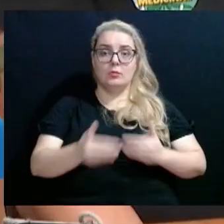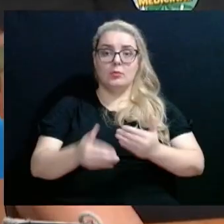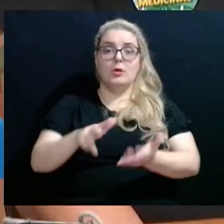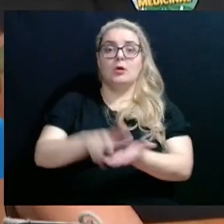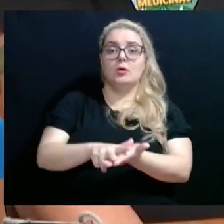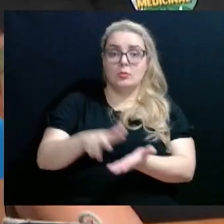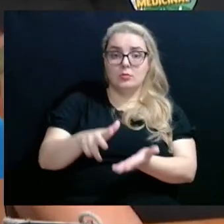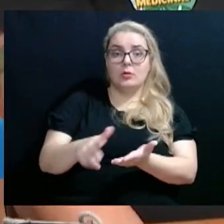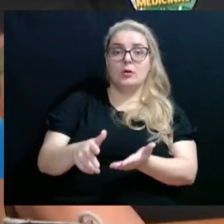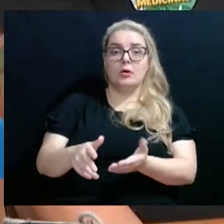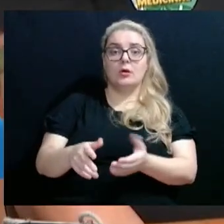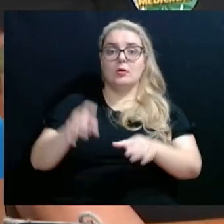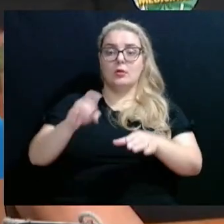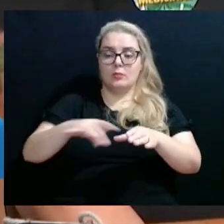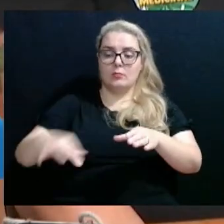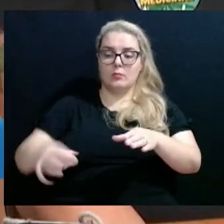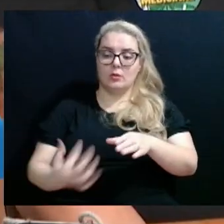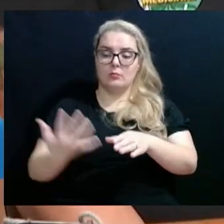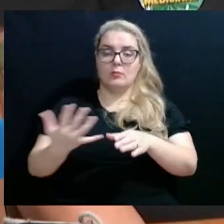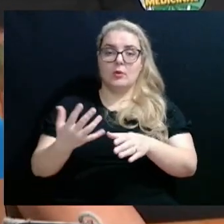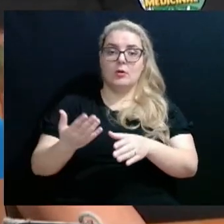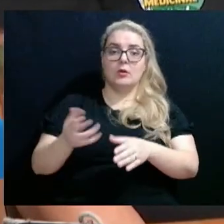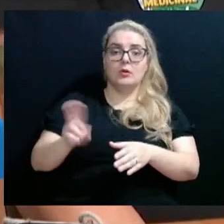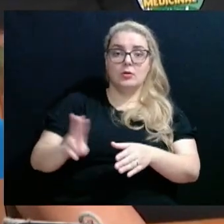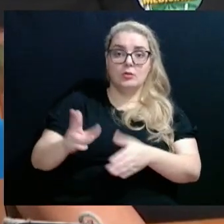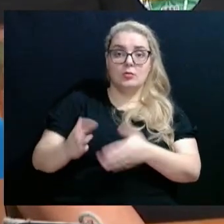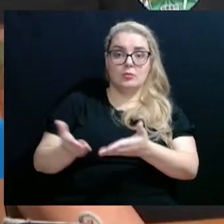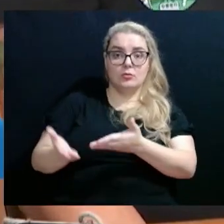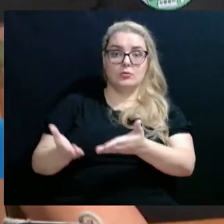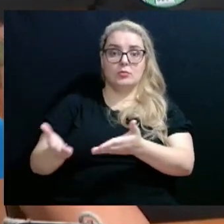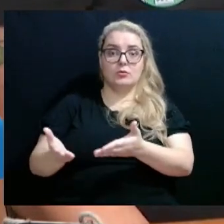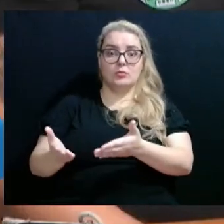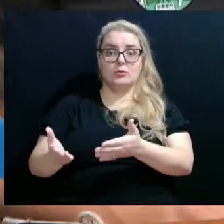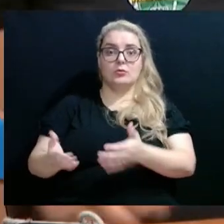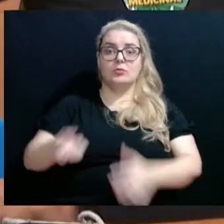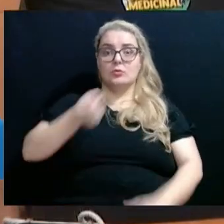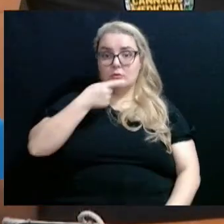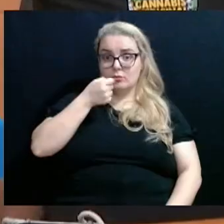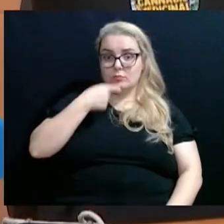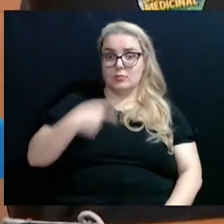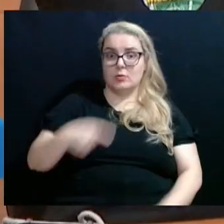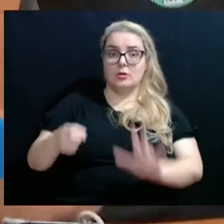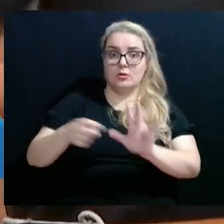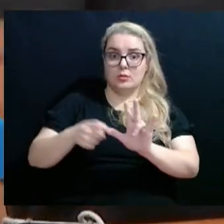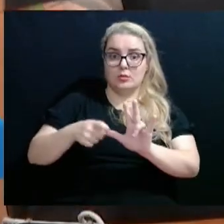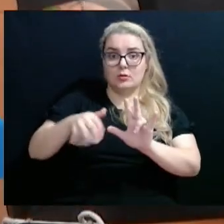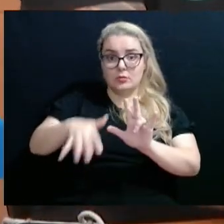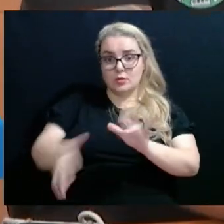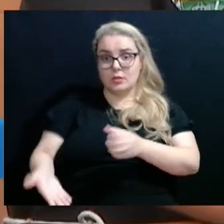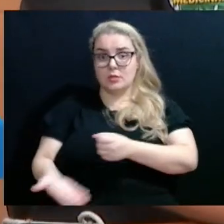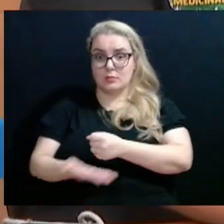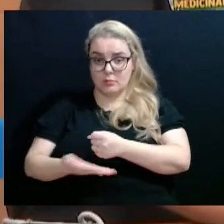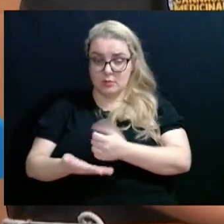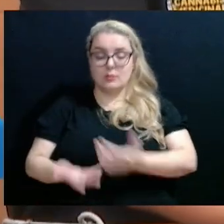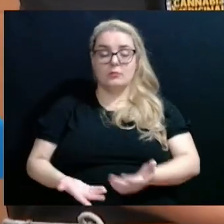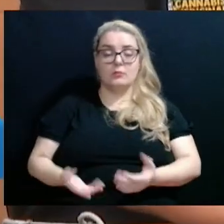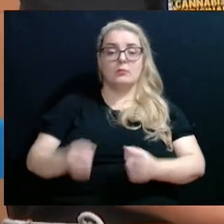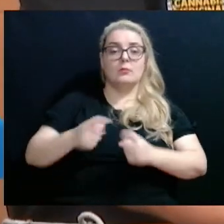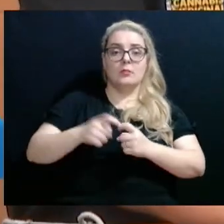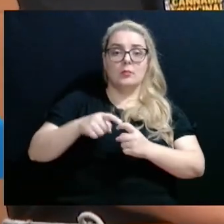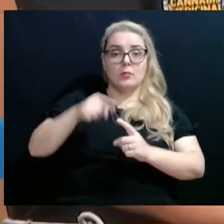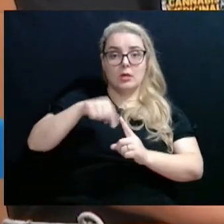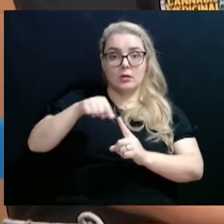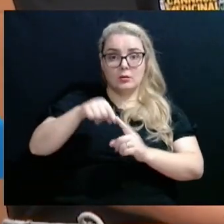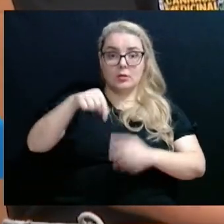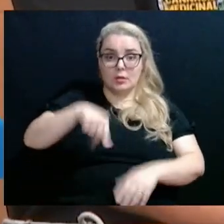produção e a manipulação dos medicamentos à base de cannabis para fins medicinais do país. E